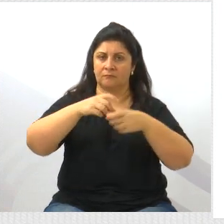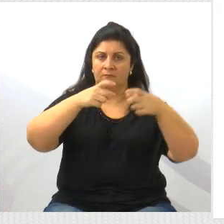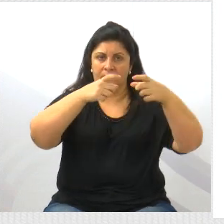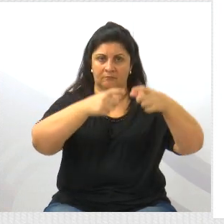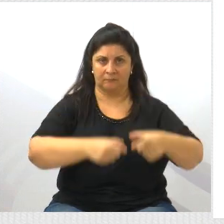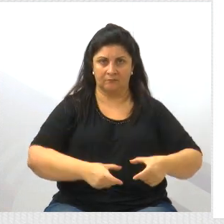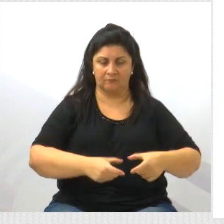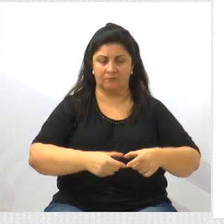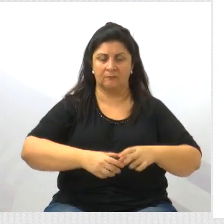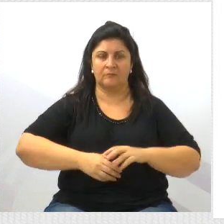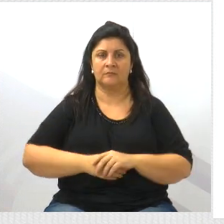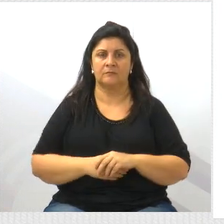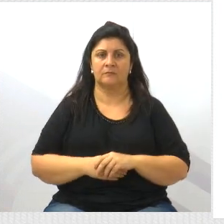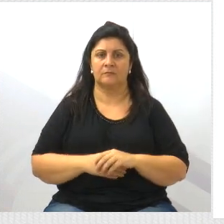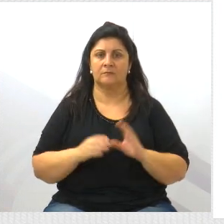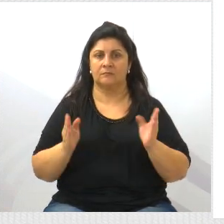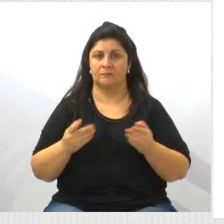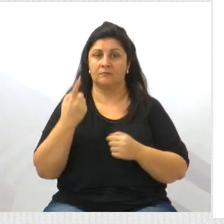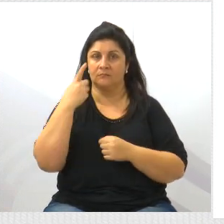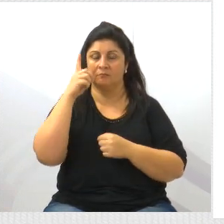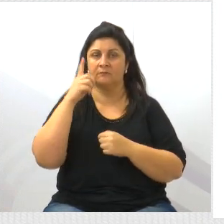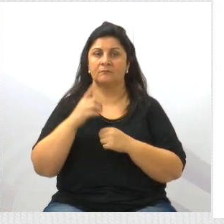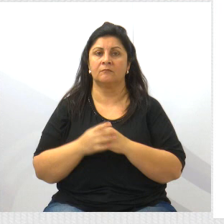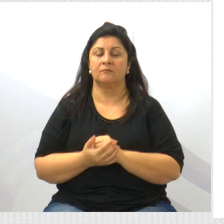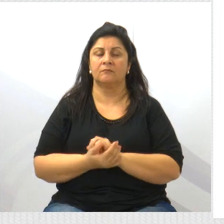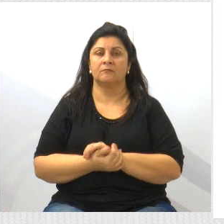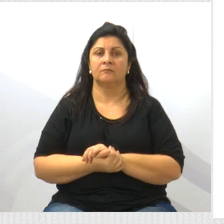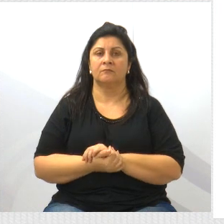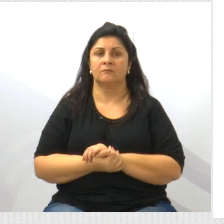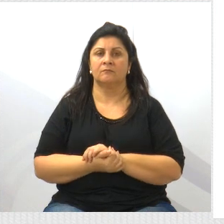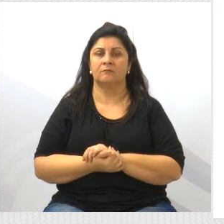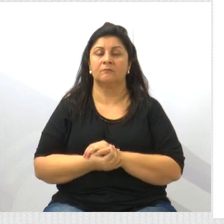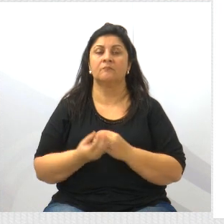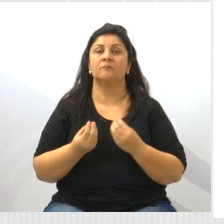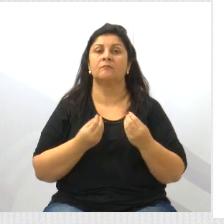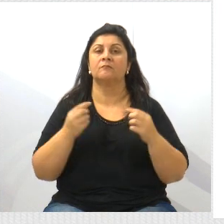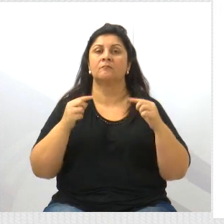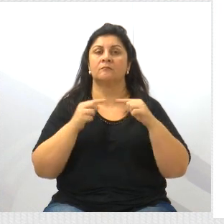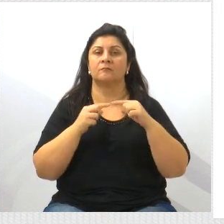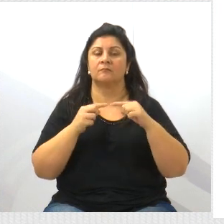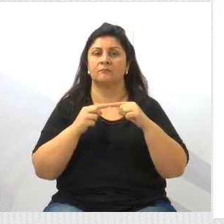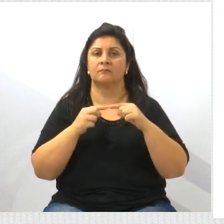bairros, hoje nós estamos fechando com essa audiência pública. Qual que é o objetivo?